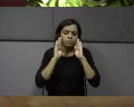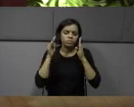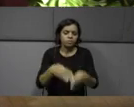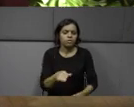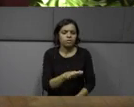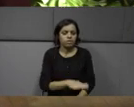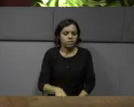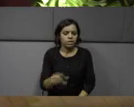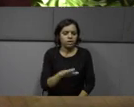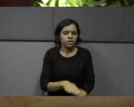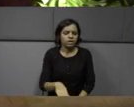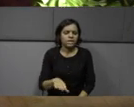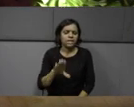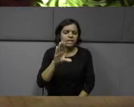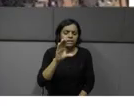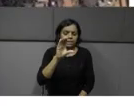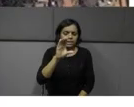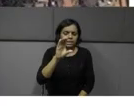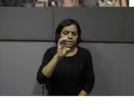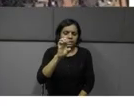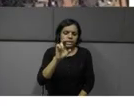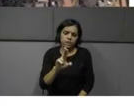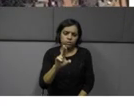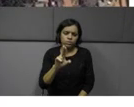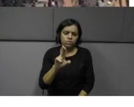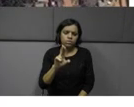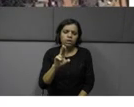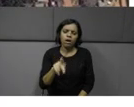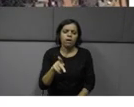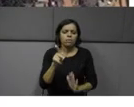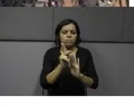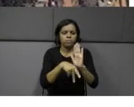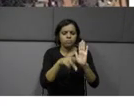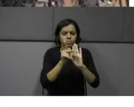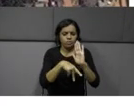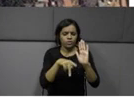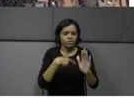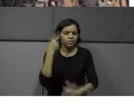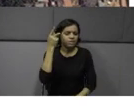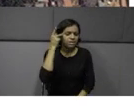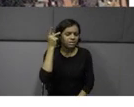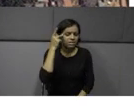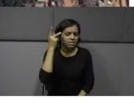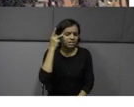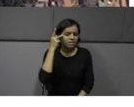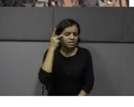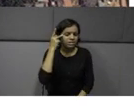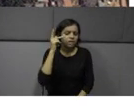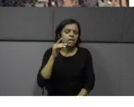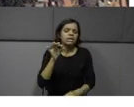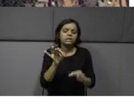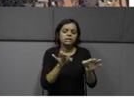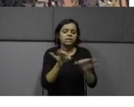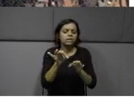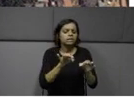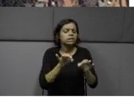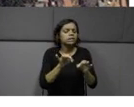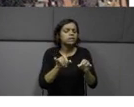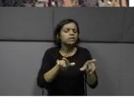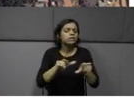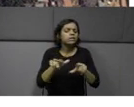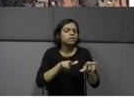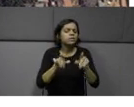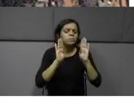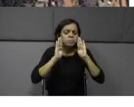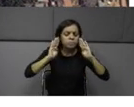acho que o céu é obviamente um projeto emblemático mas ele ainda trabalha com a perspectiva de que crianças